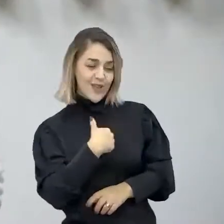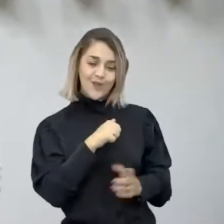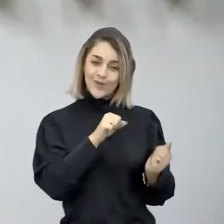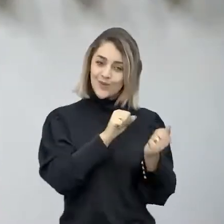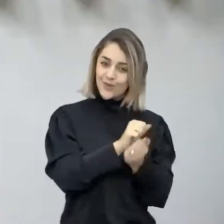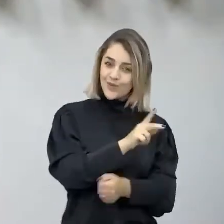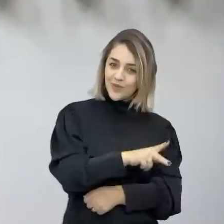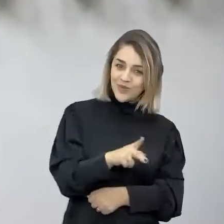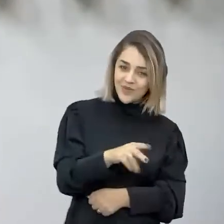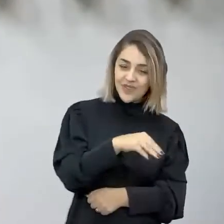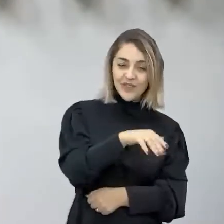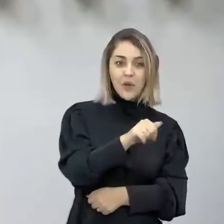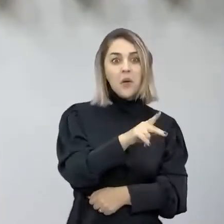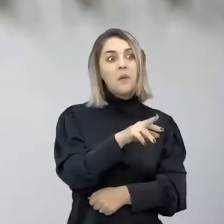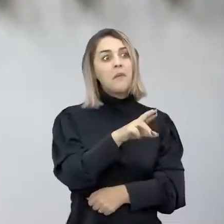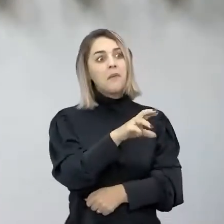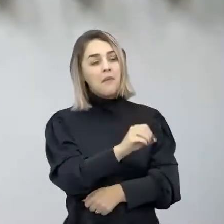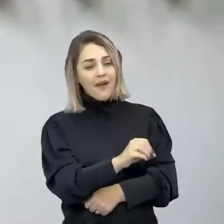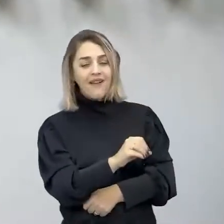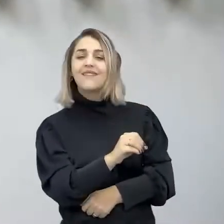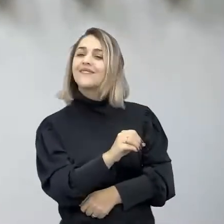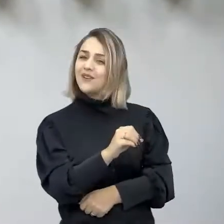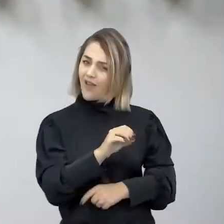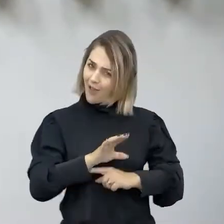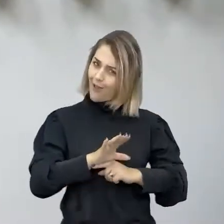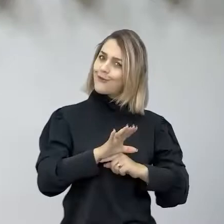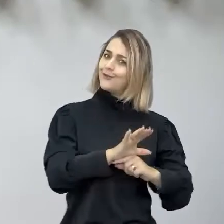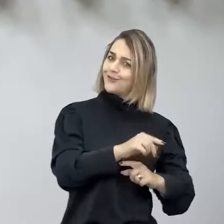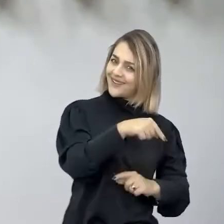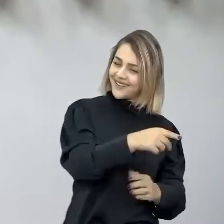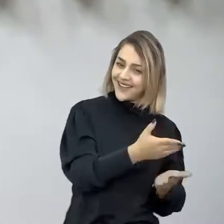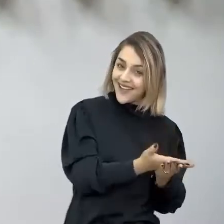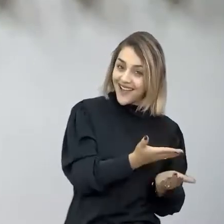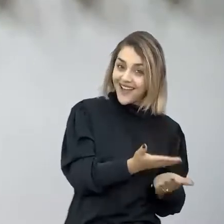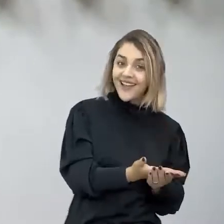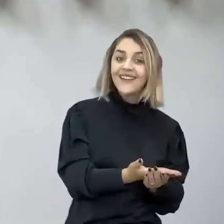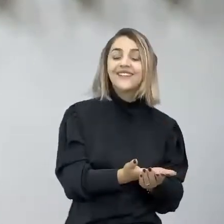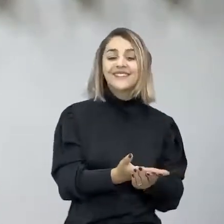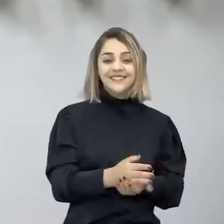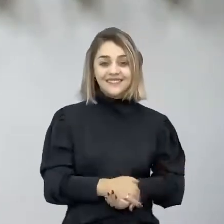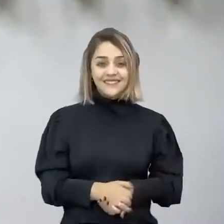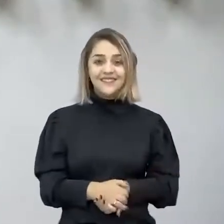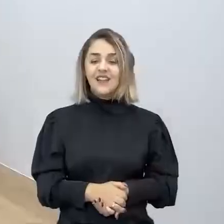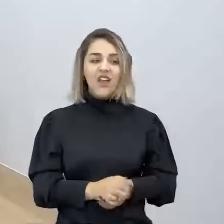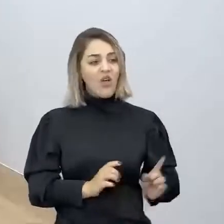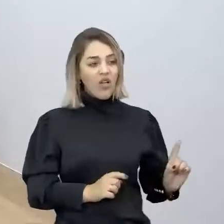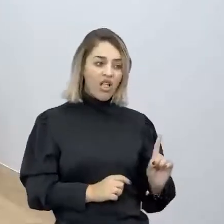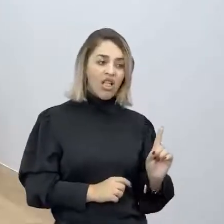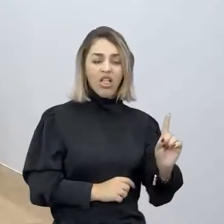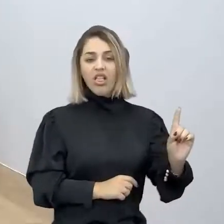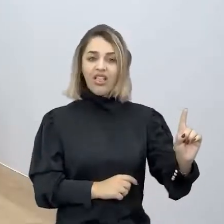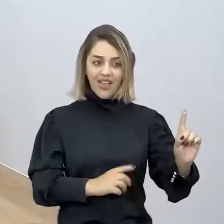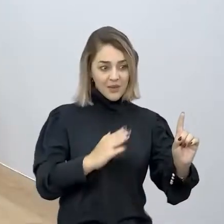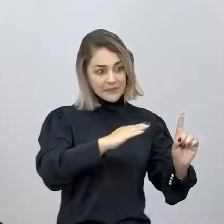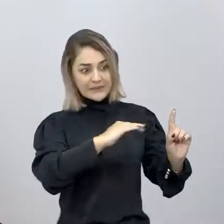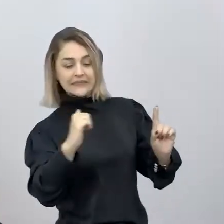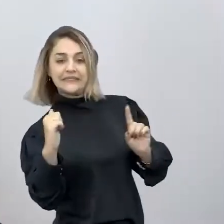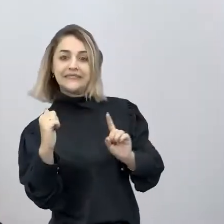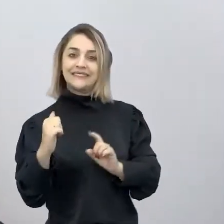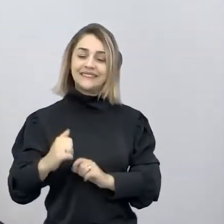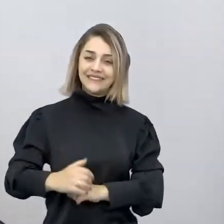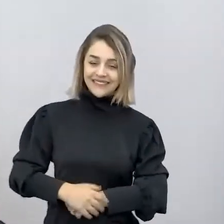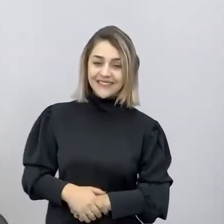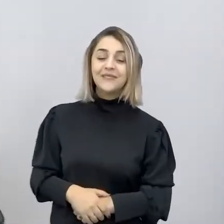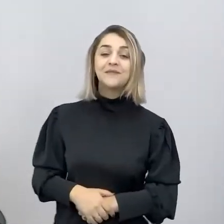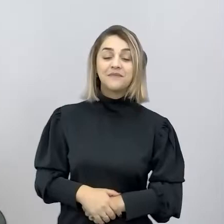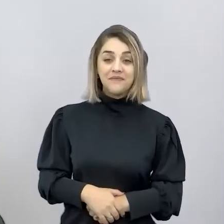Mauro para engrandecer essa aula e fui pega nos corredores. Eles vem cá, falamos de surpresa. Então